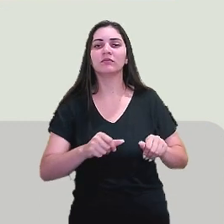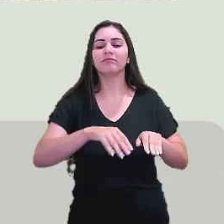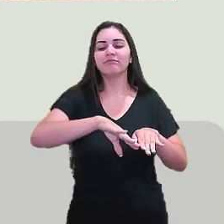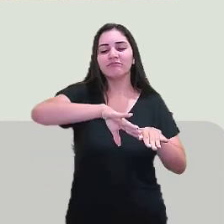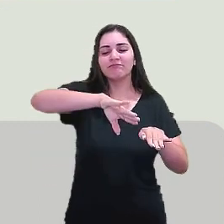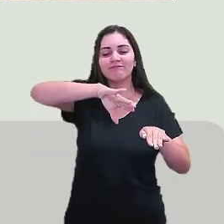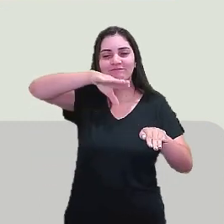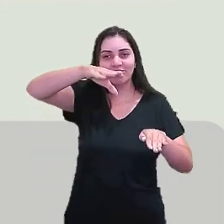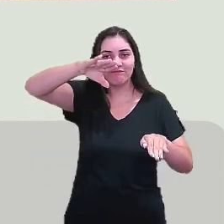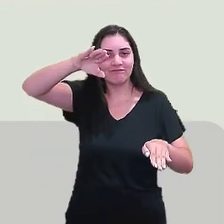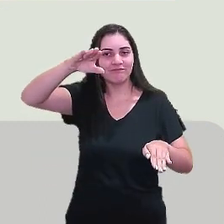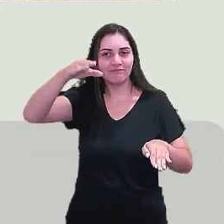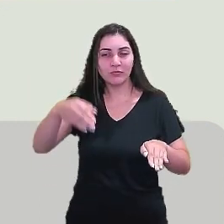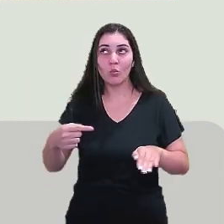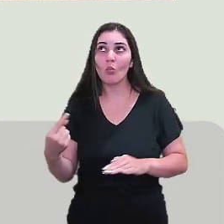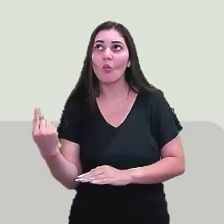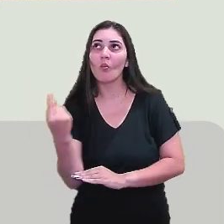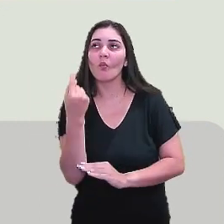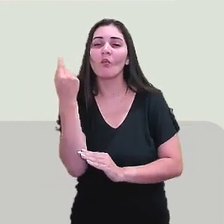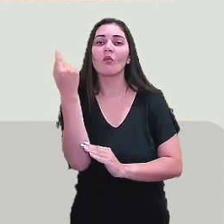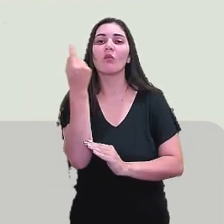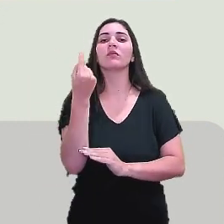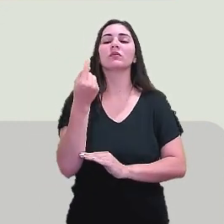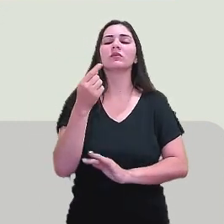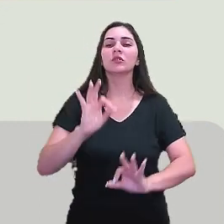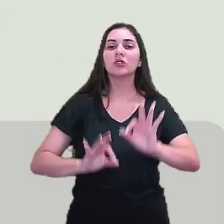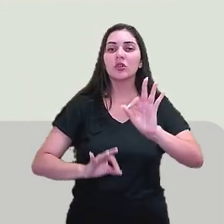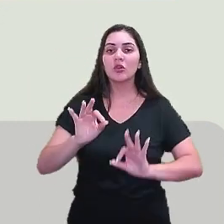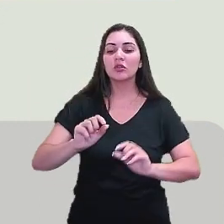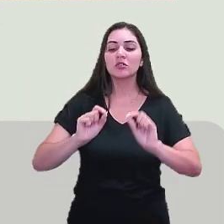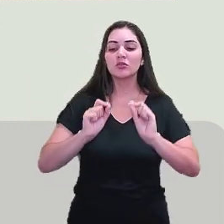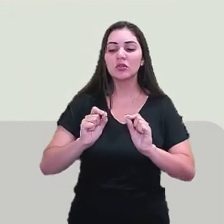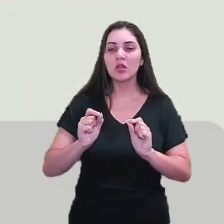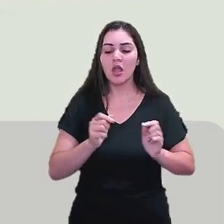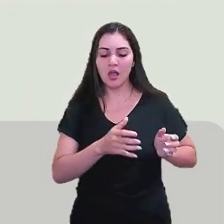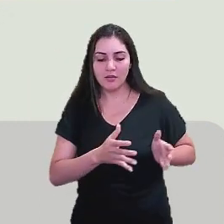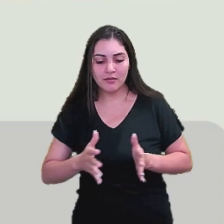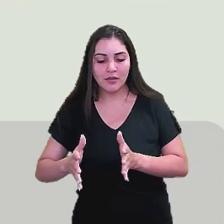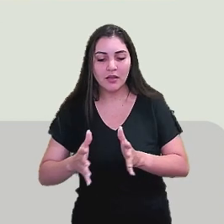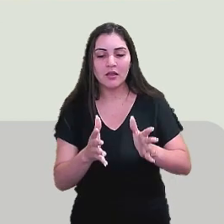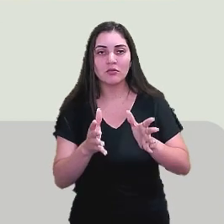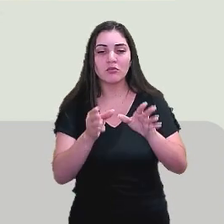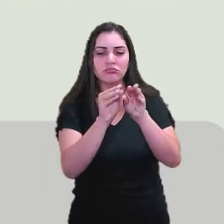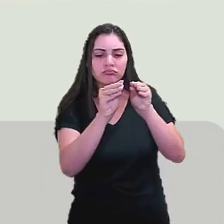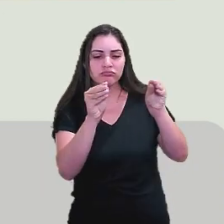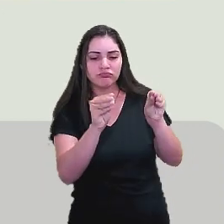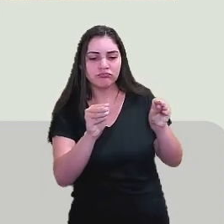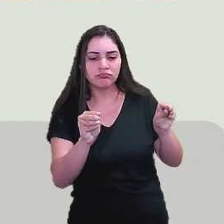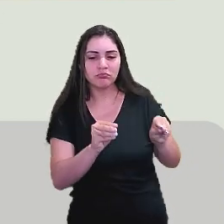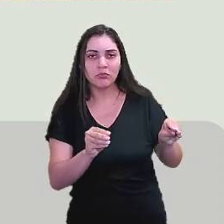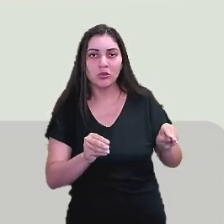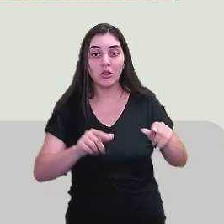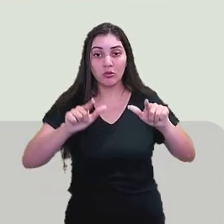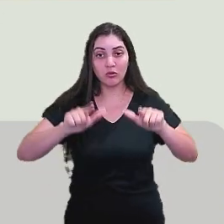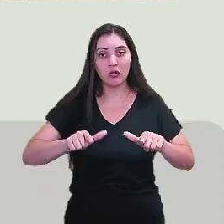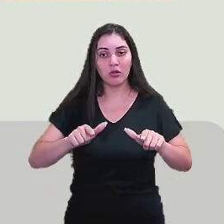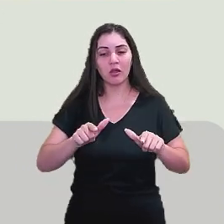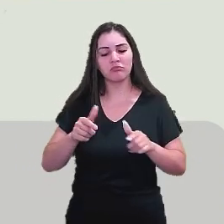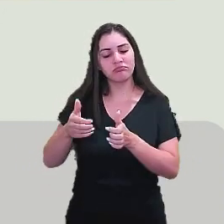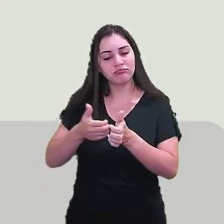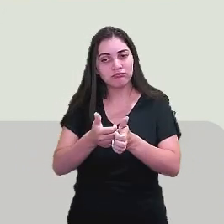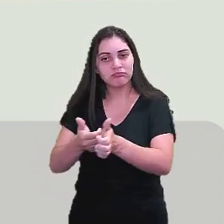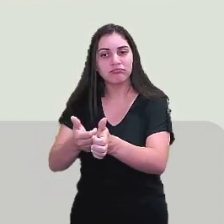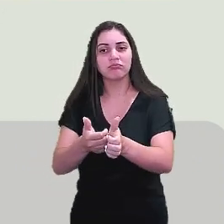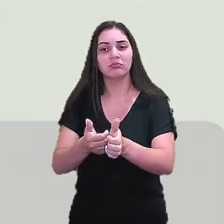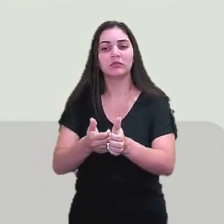elevadas altitudes, já bem altão, que formam um curso de água que modelam a superfície por onde passam. Olha aí,